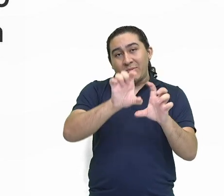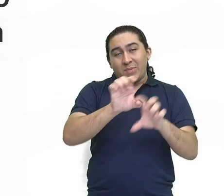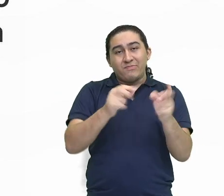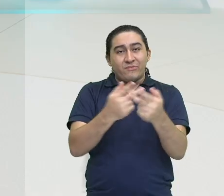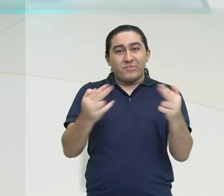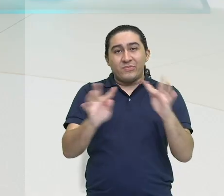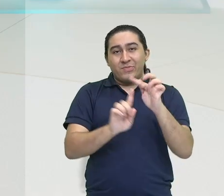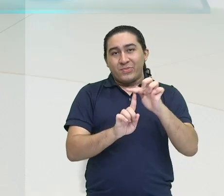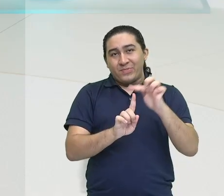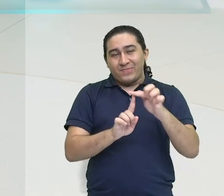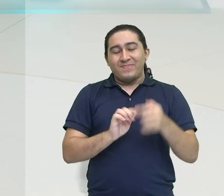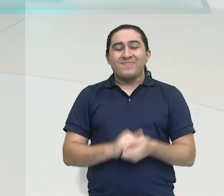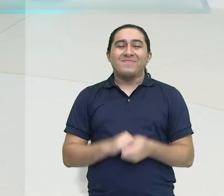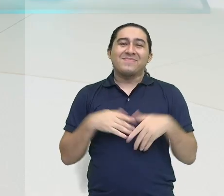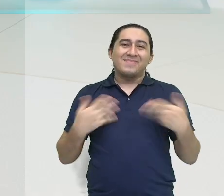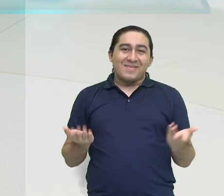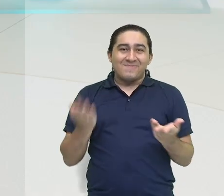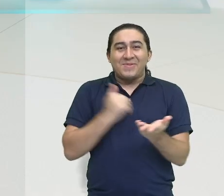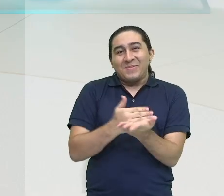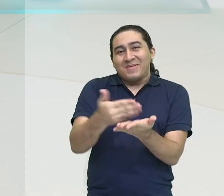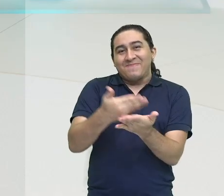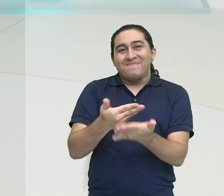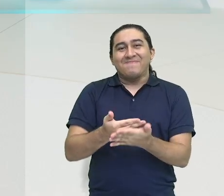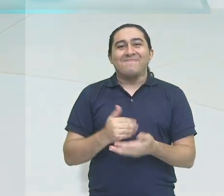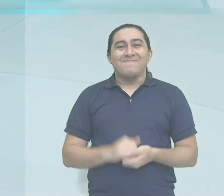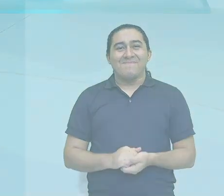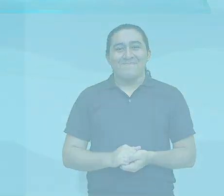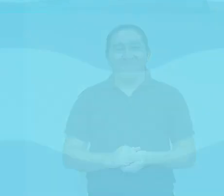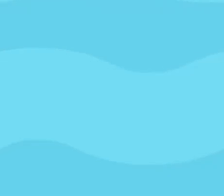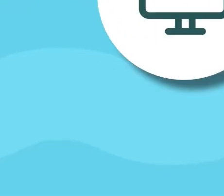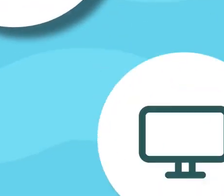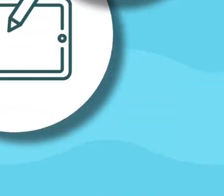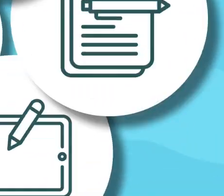subordinação. Então, vamos à nossa aula?